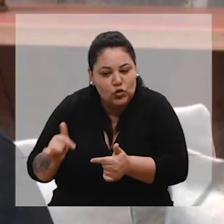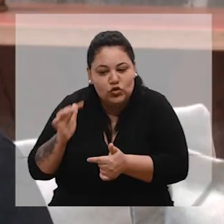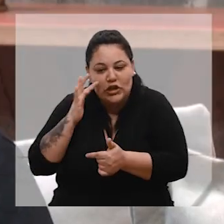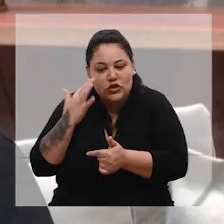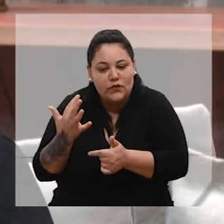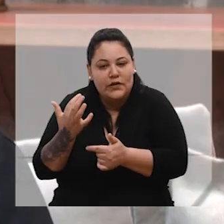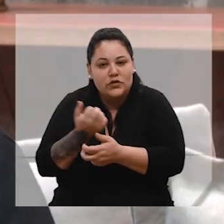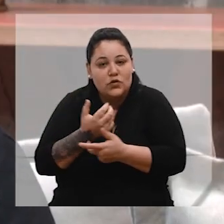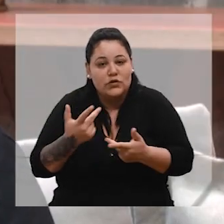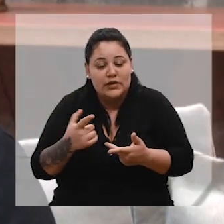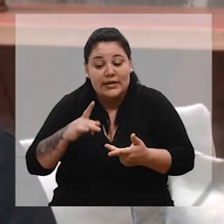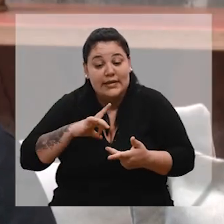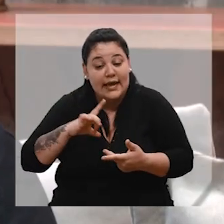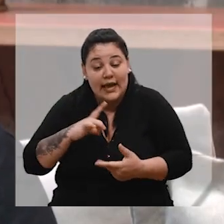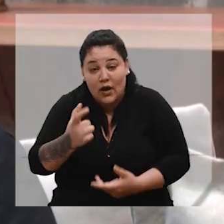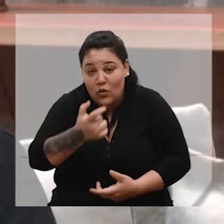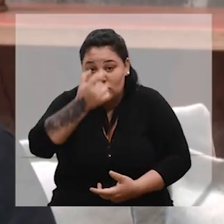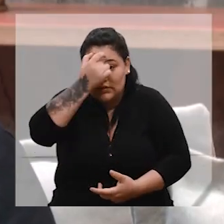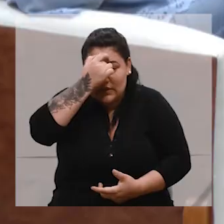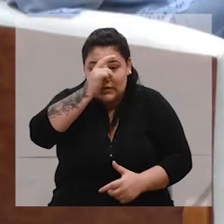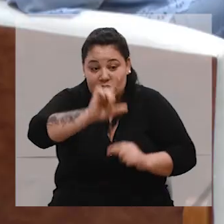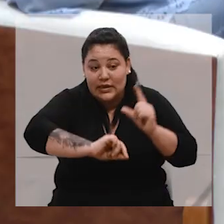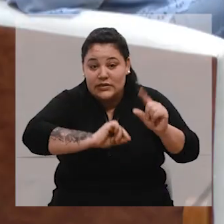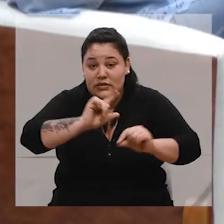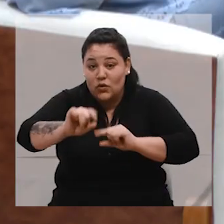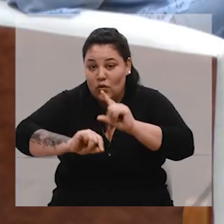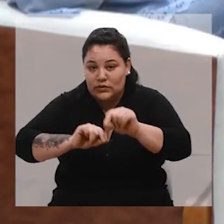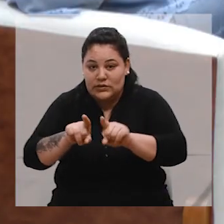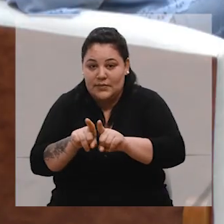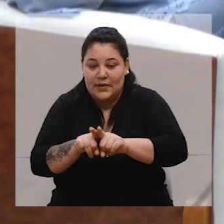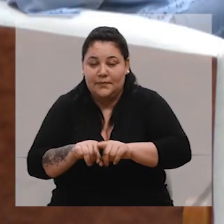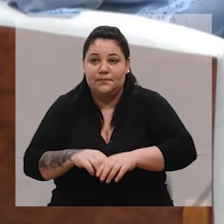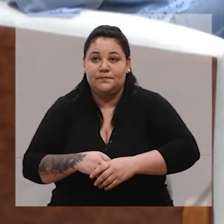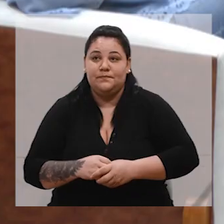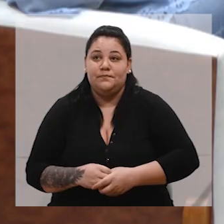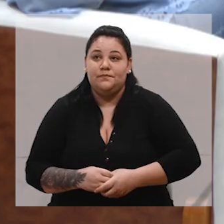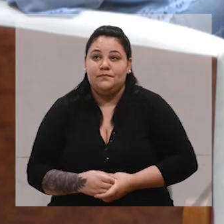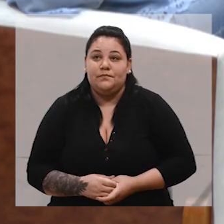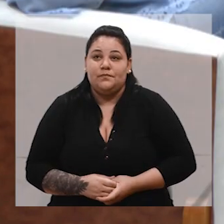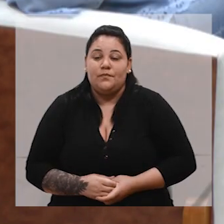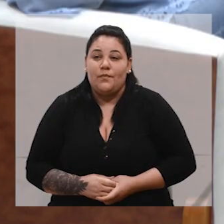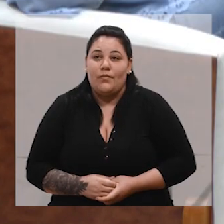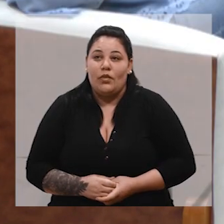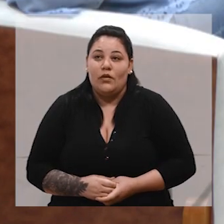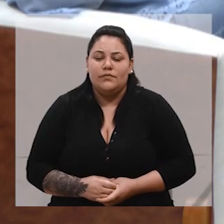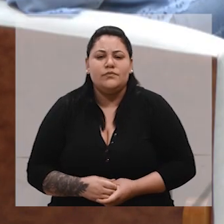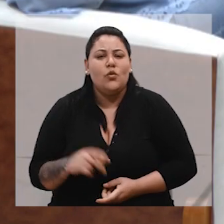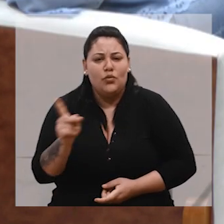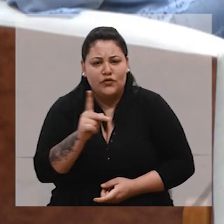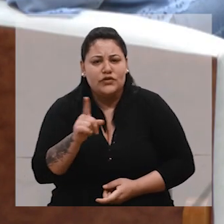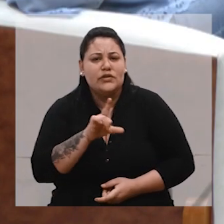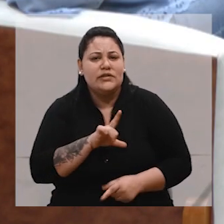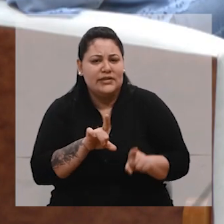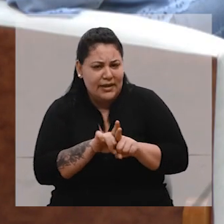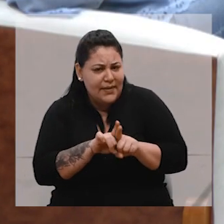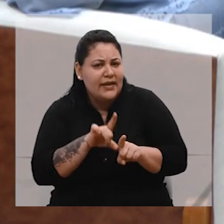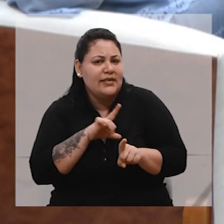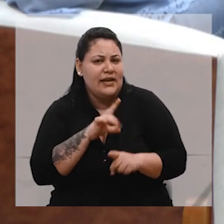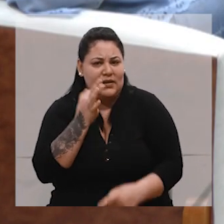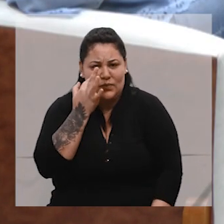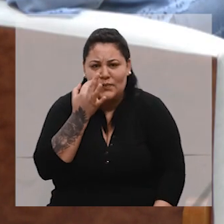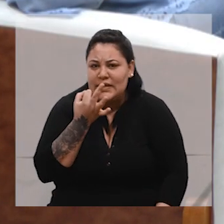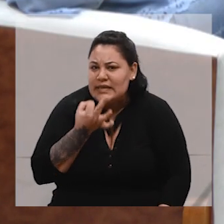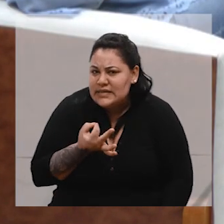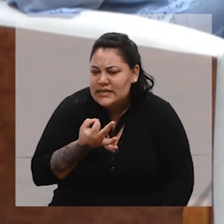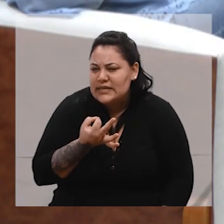suas decisões e que seja consciente das suas decisões, né? O teu time todo de professor tem esse olhar